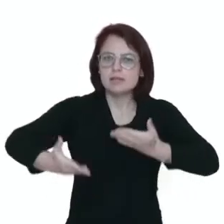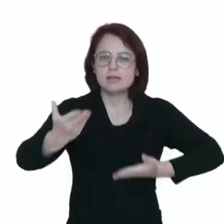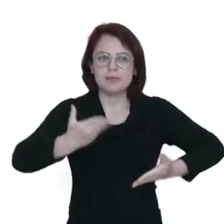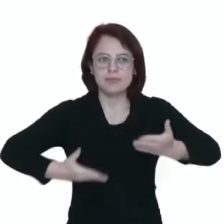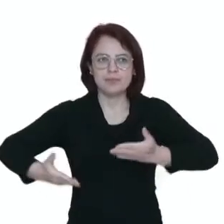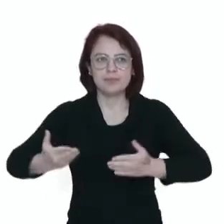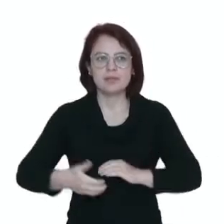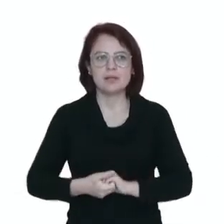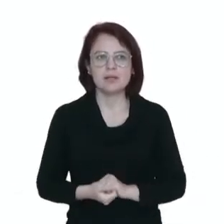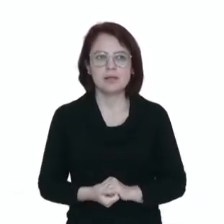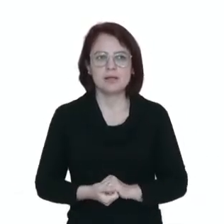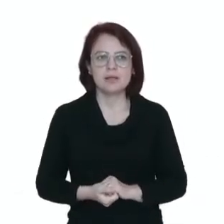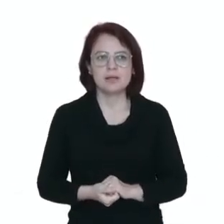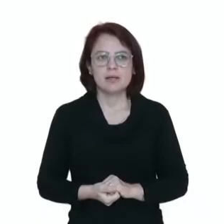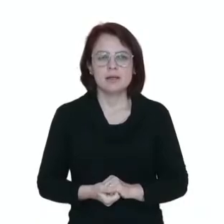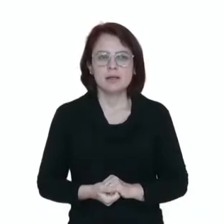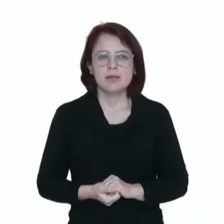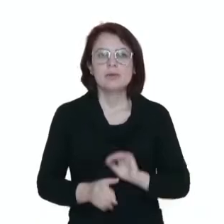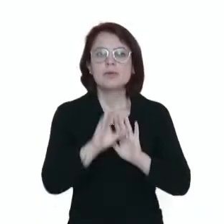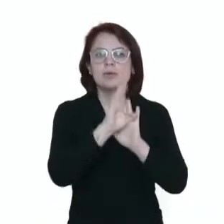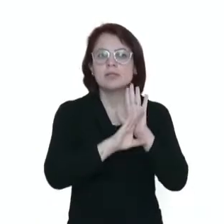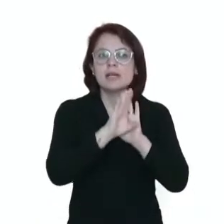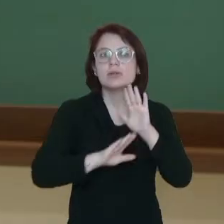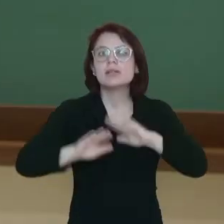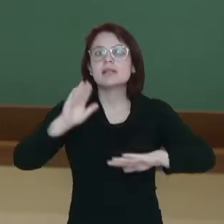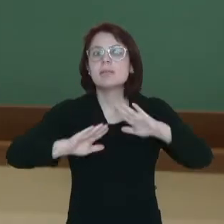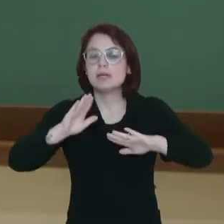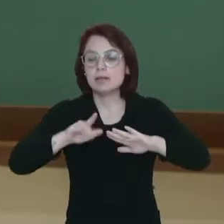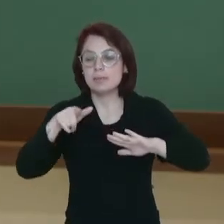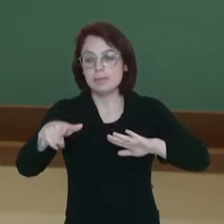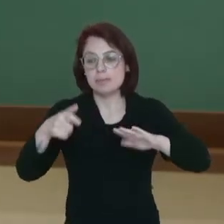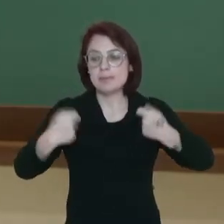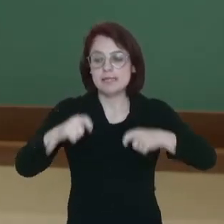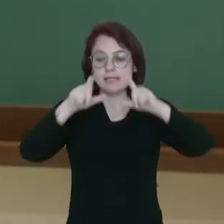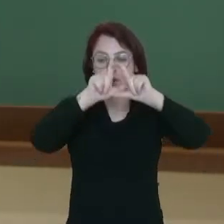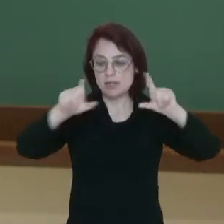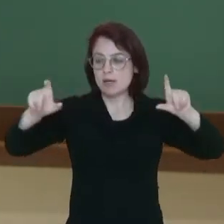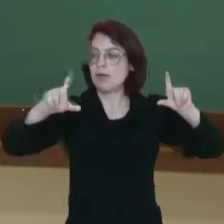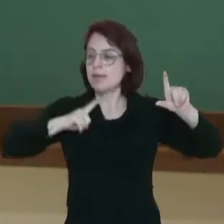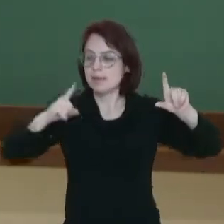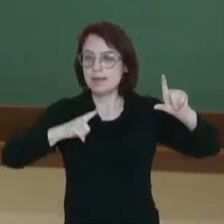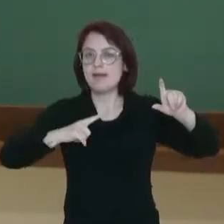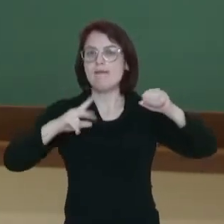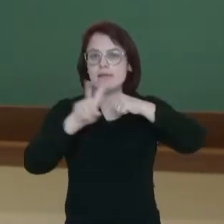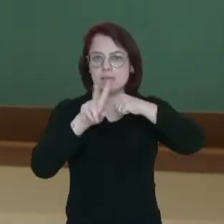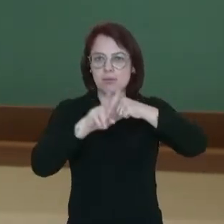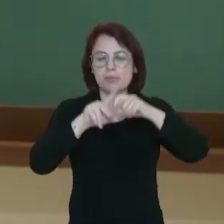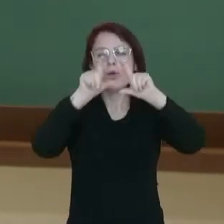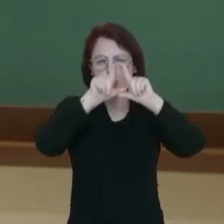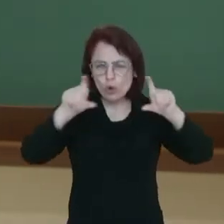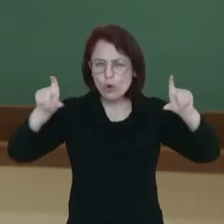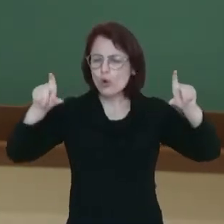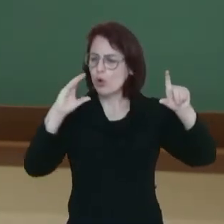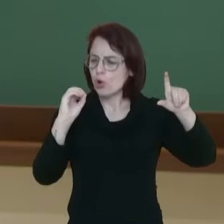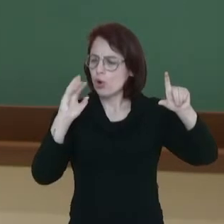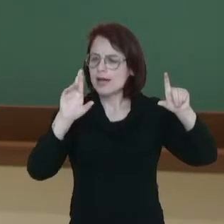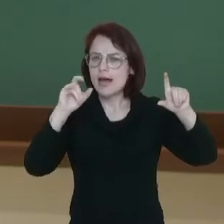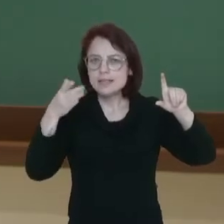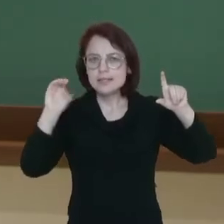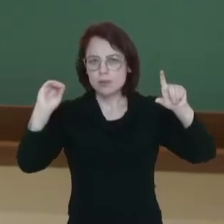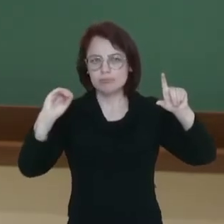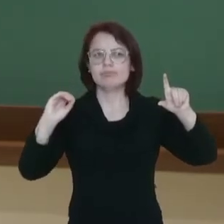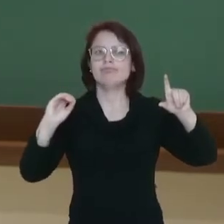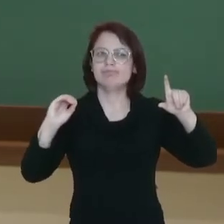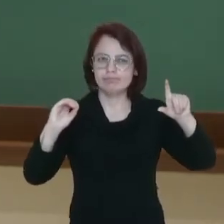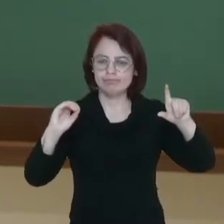de sentença ou oração depende de que nela haja verbos. Então, oração, você já ouviu falar, nesse termo. Aqui